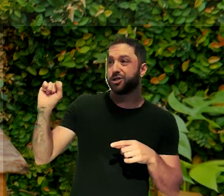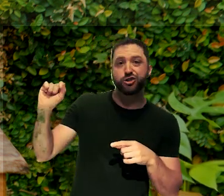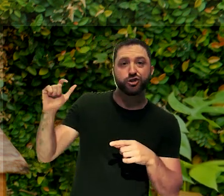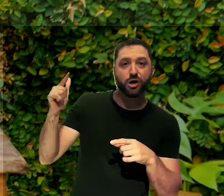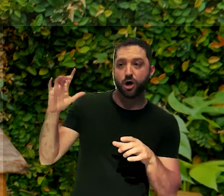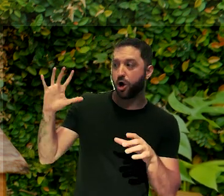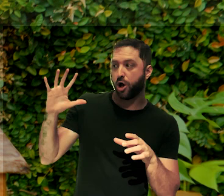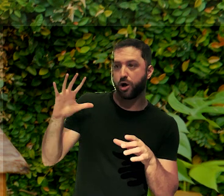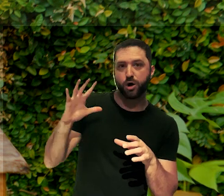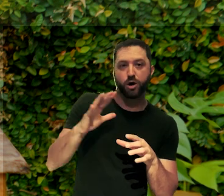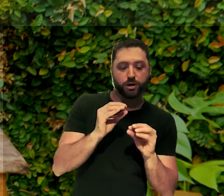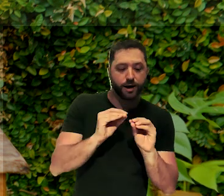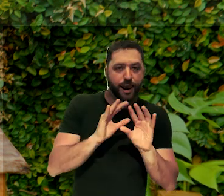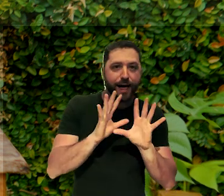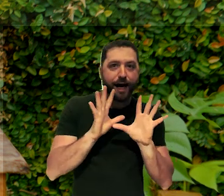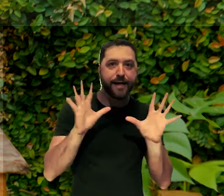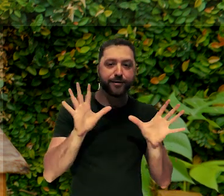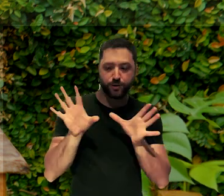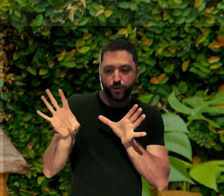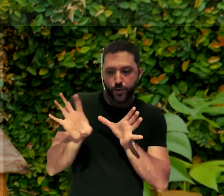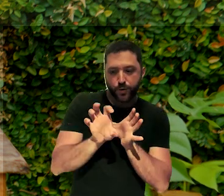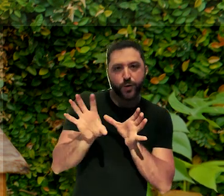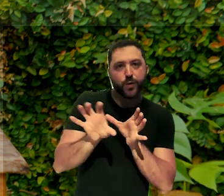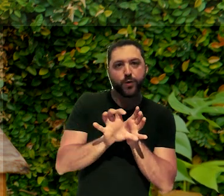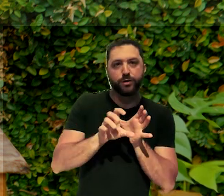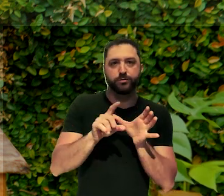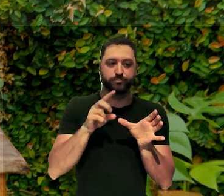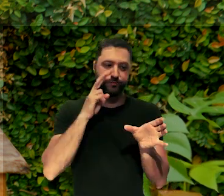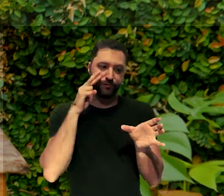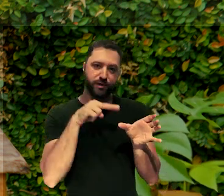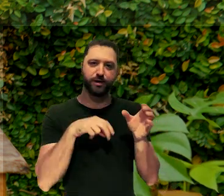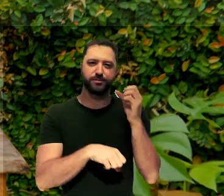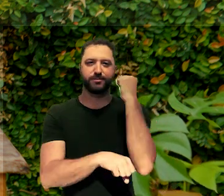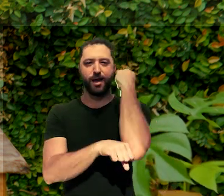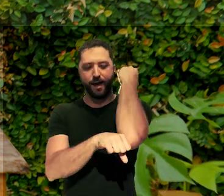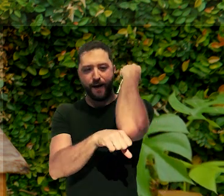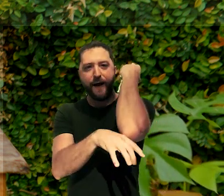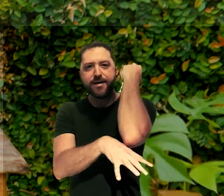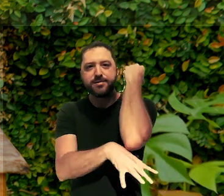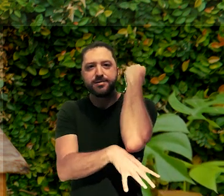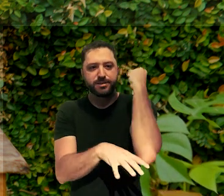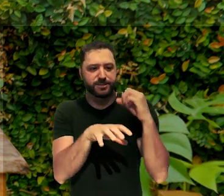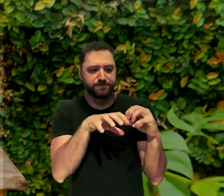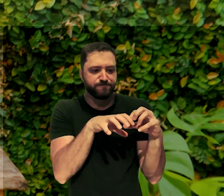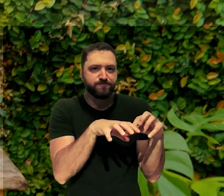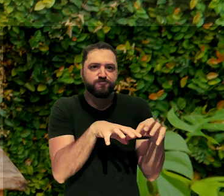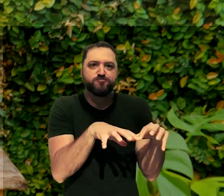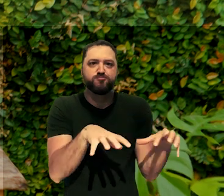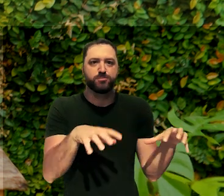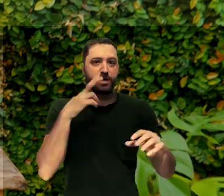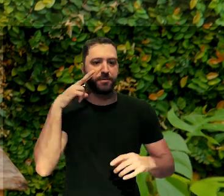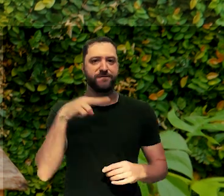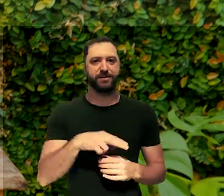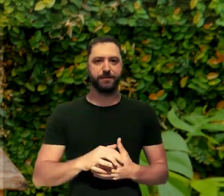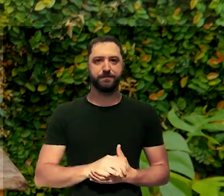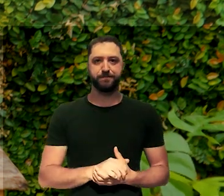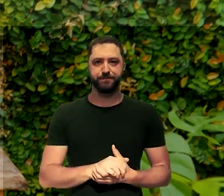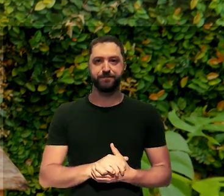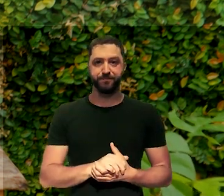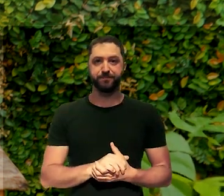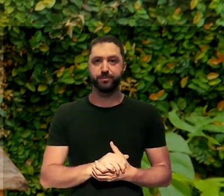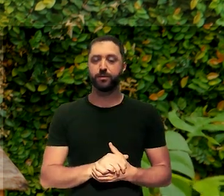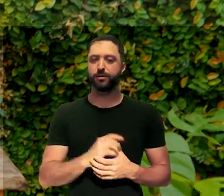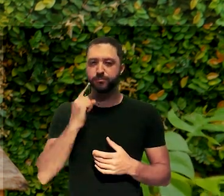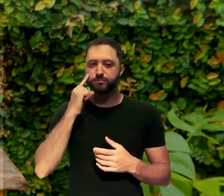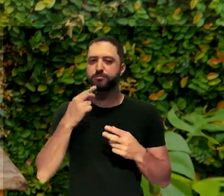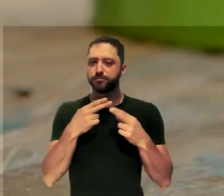para penetrar a claridade e você poder acompanhar o desenvolvimento das raízes. Outro detalhe super